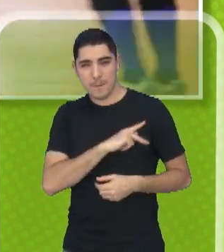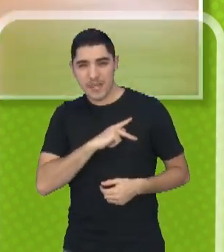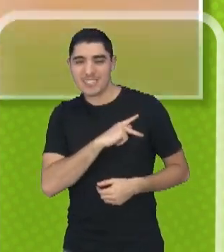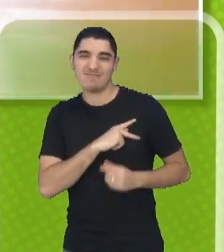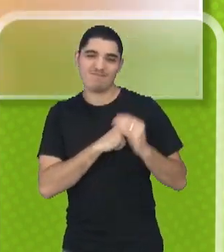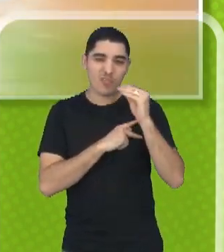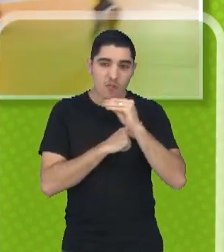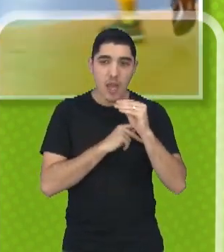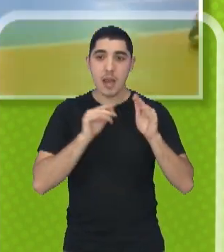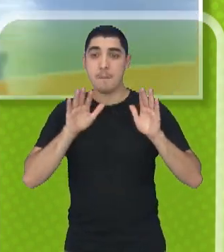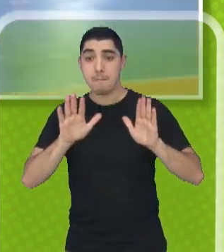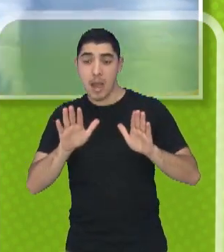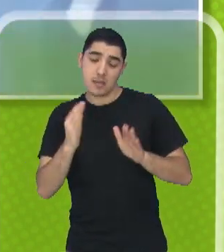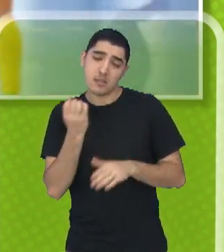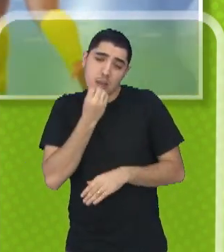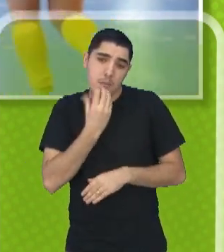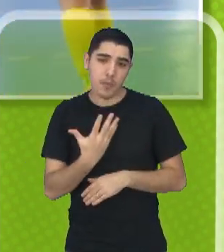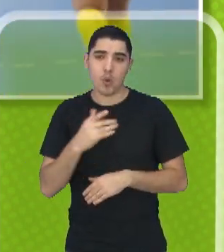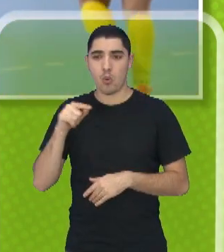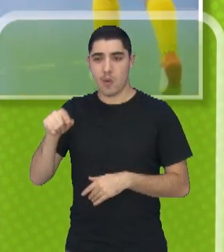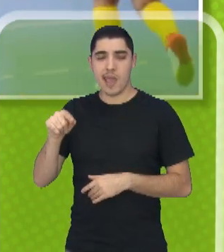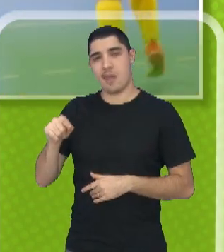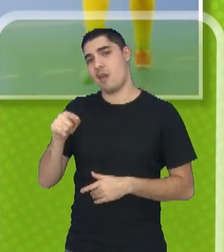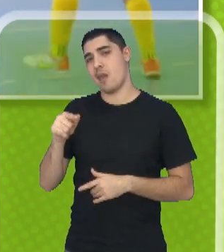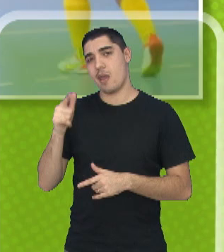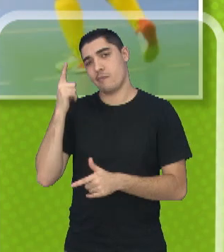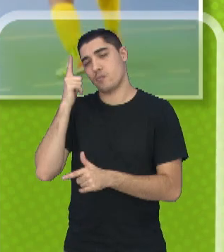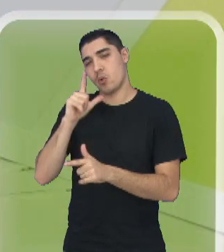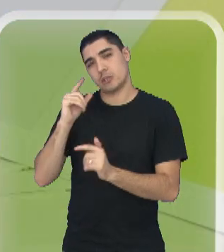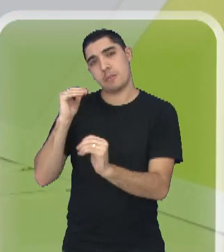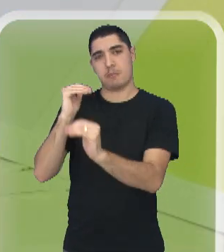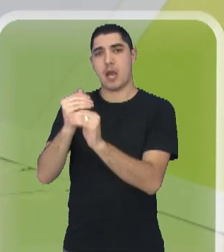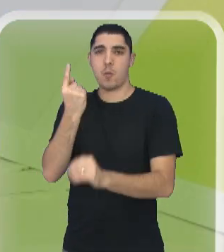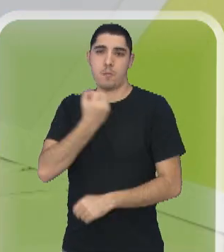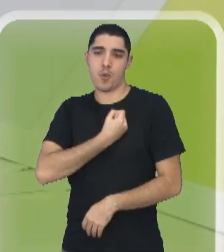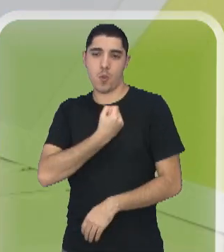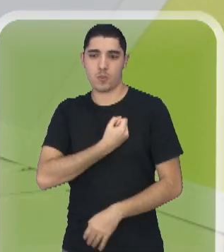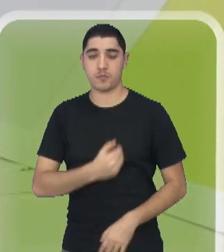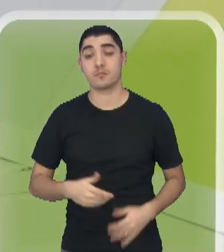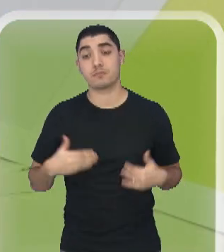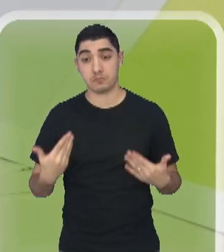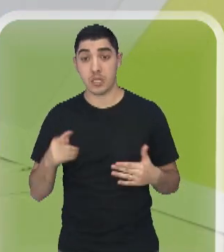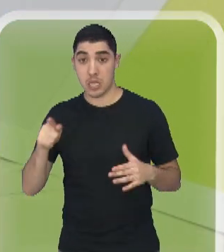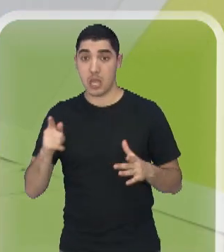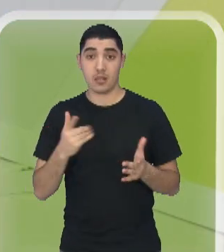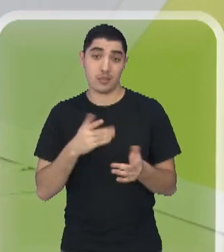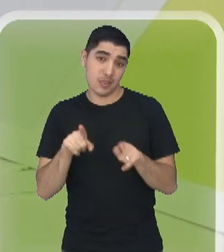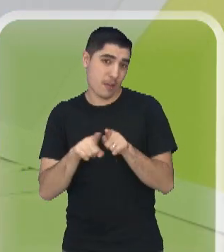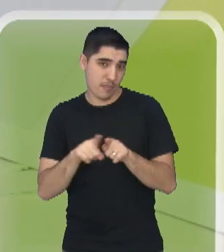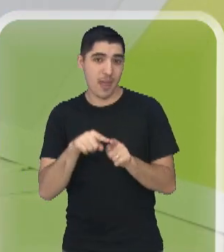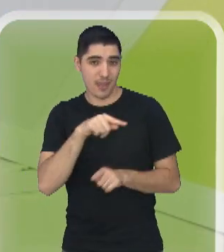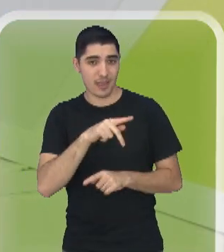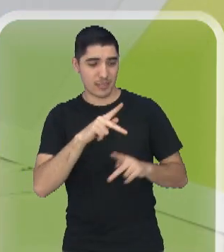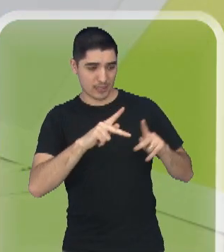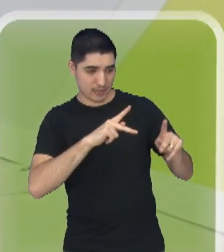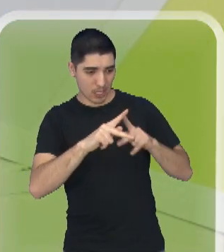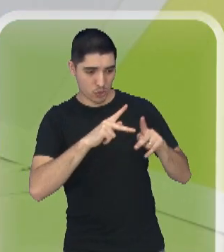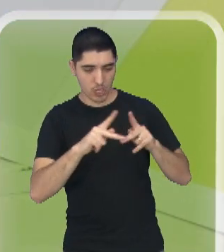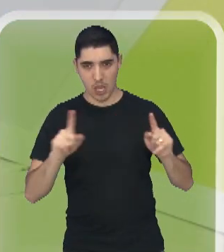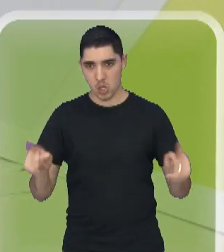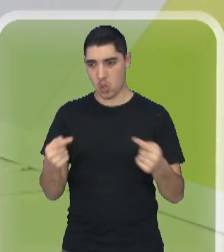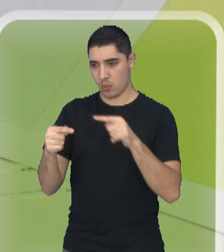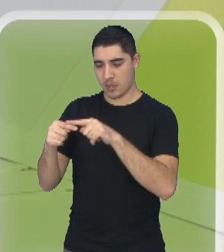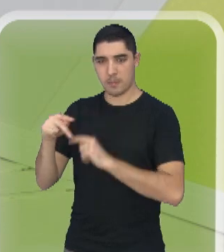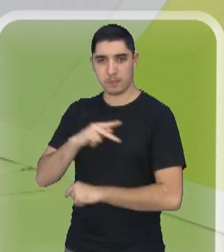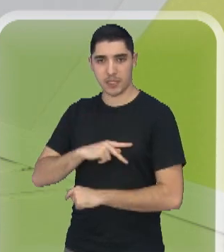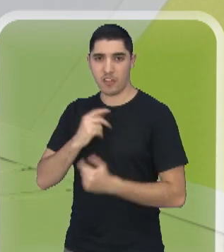mas sempre bom somar um ponto, né? E aí em casa fazer o resultado. Pois é. O jogo movimentado é um clássico também, São José e Pinda. O jogo foi